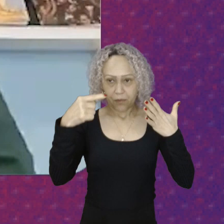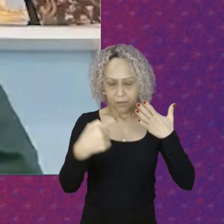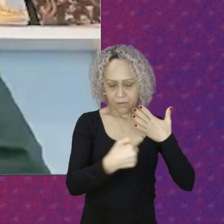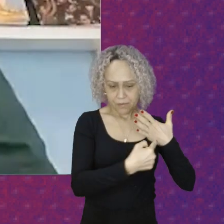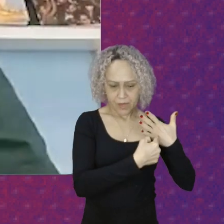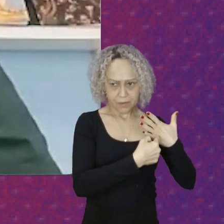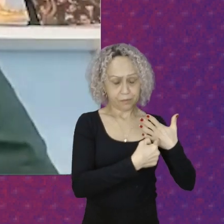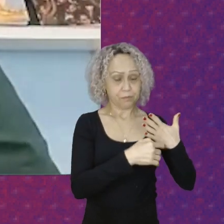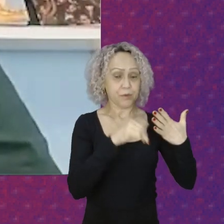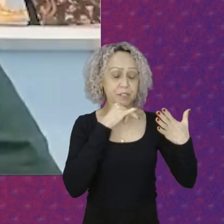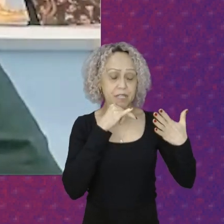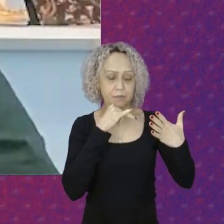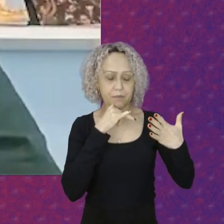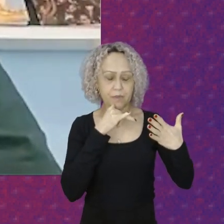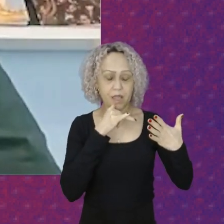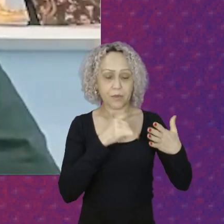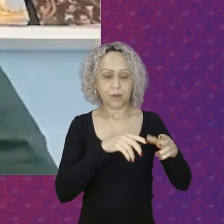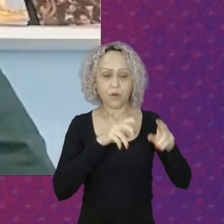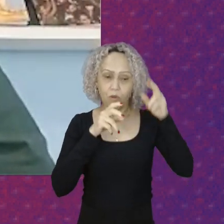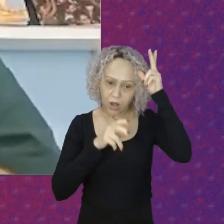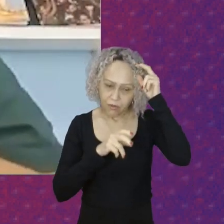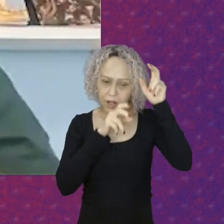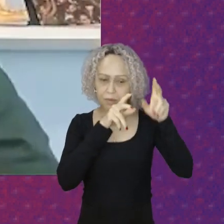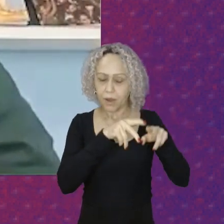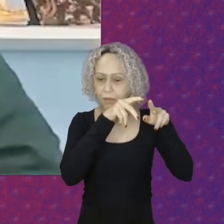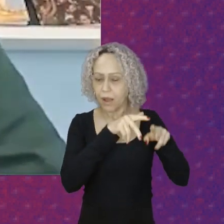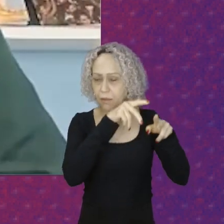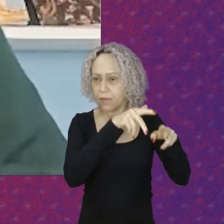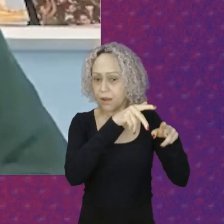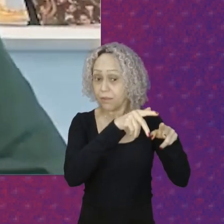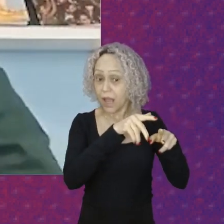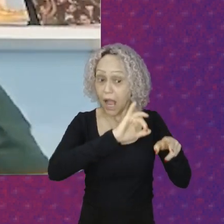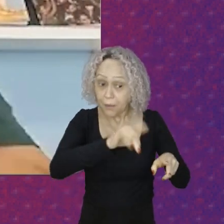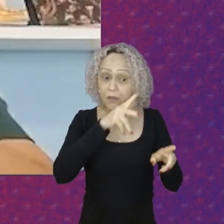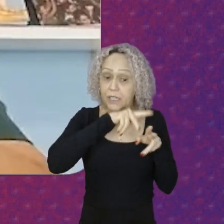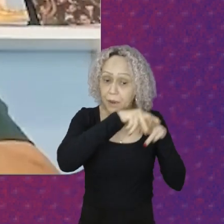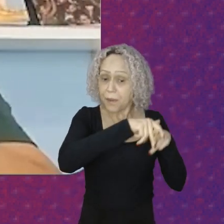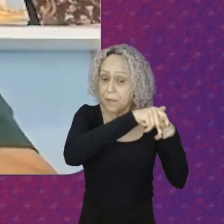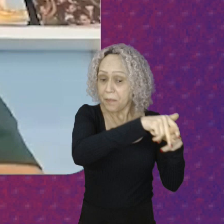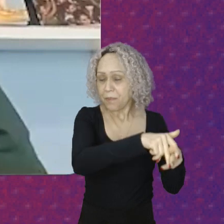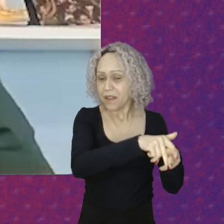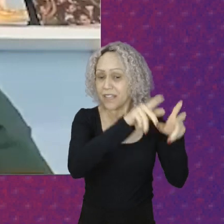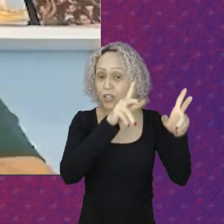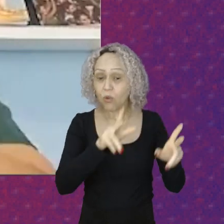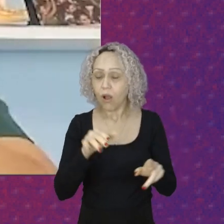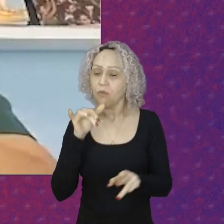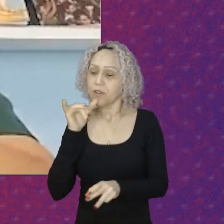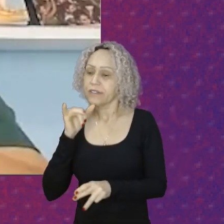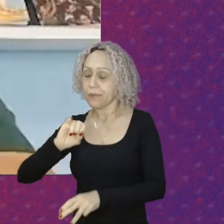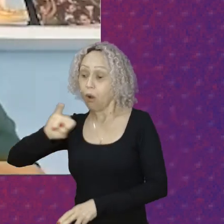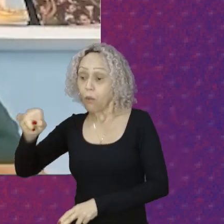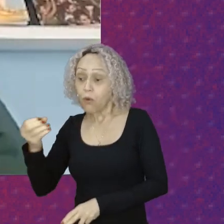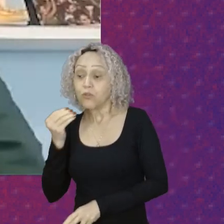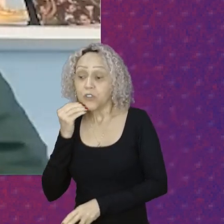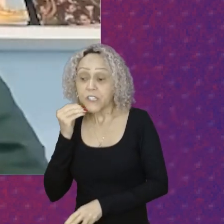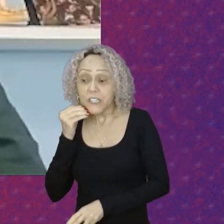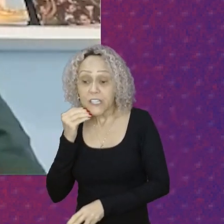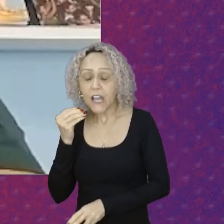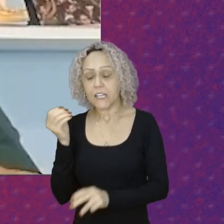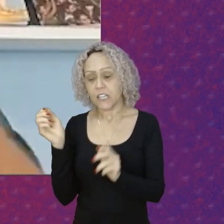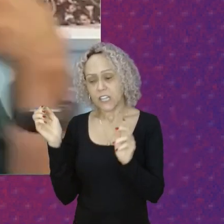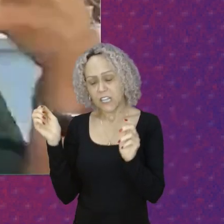pronto. Então, quando vocês verem uma oportunidade, se agarrem a ela. Quando vocês verem